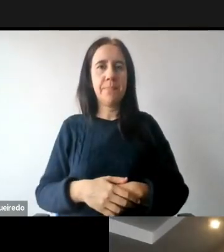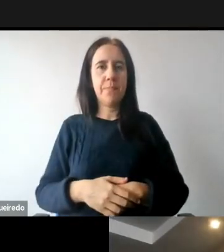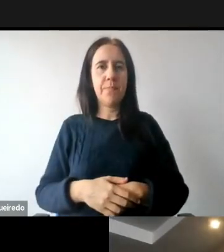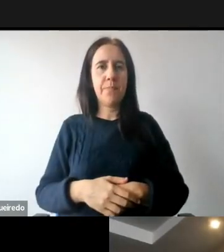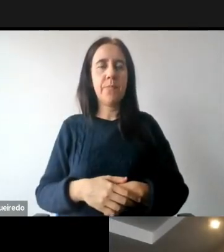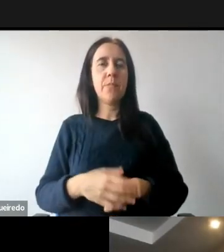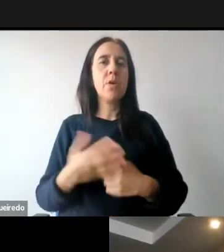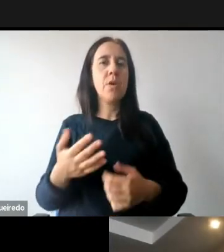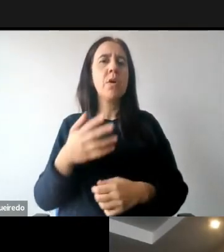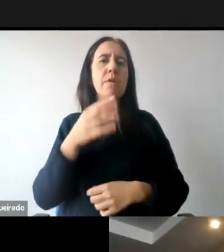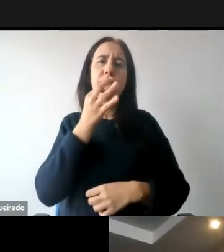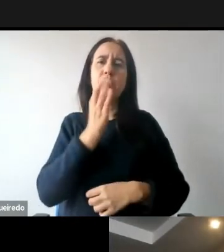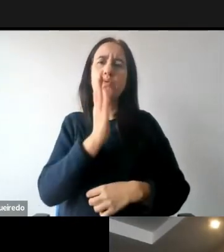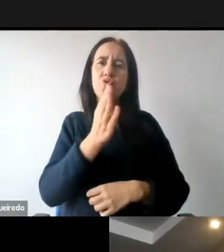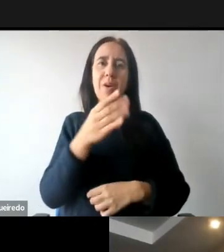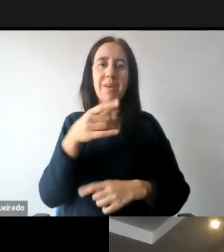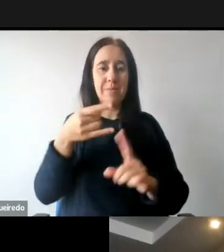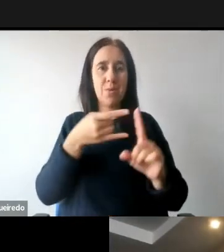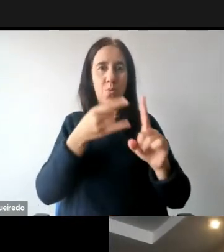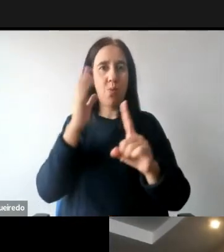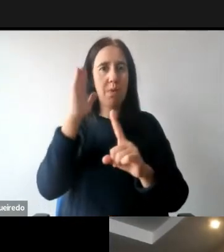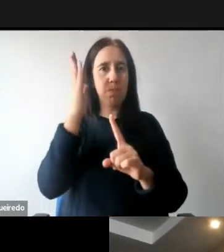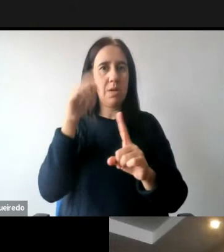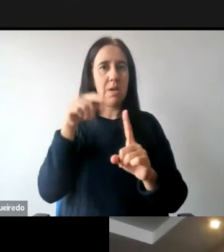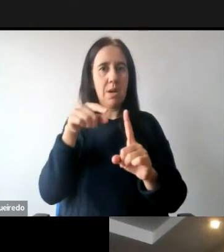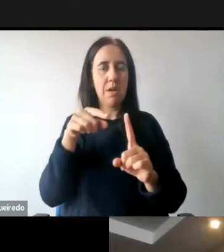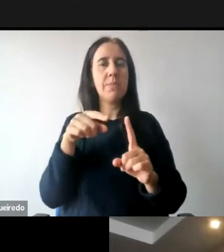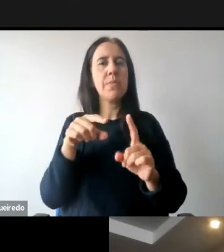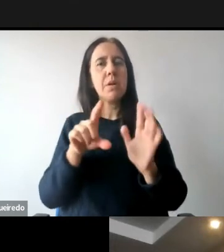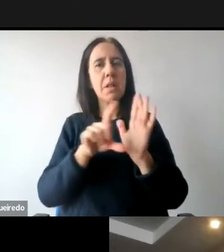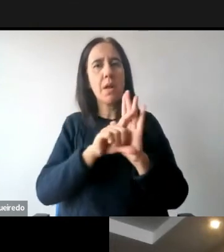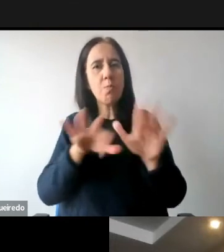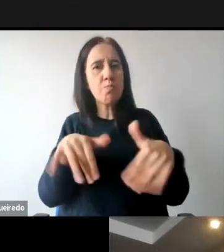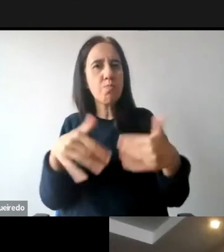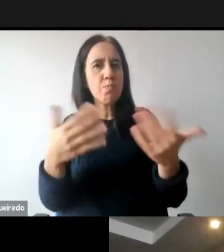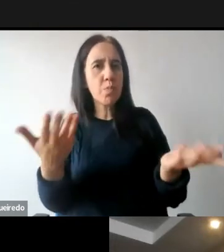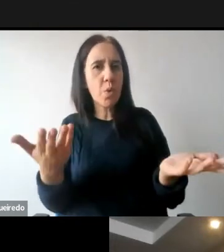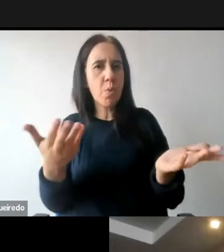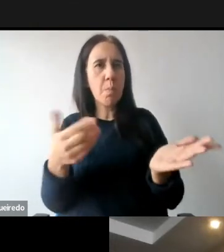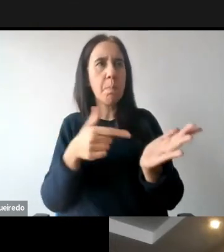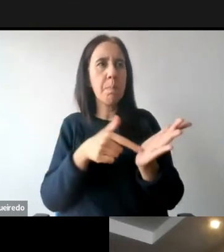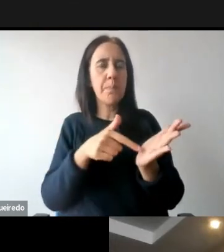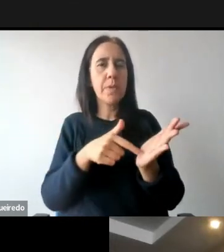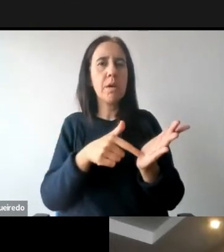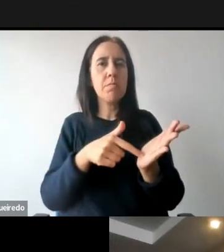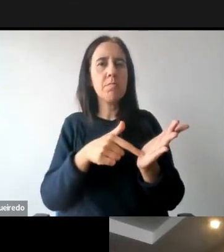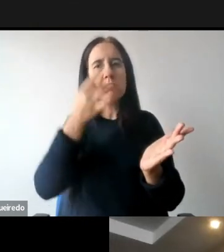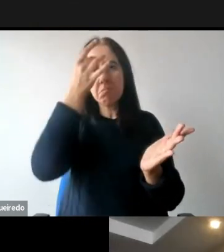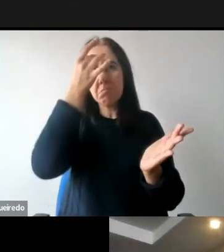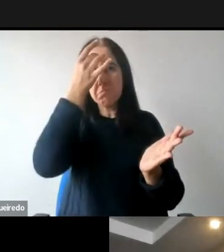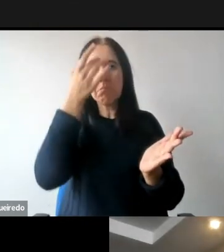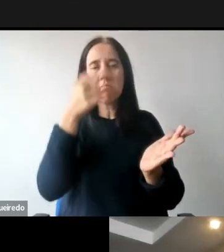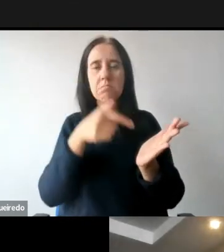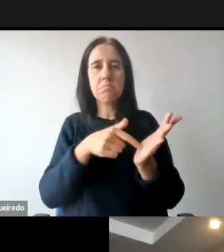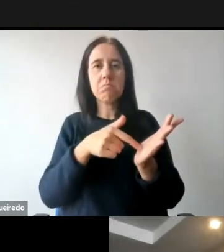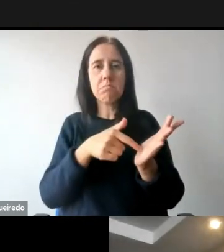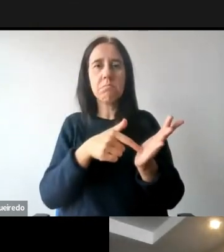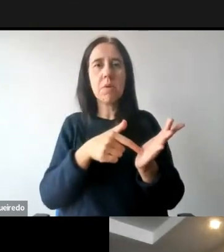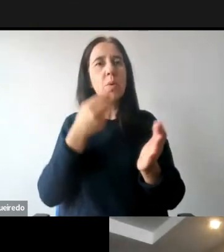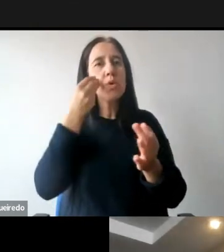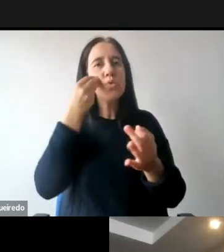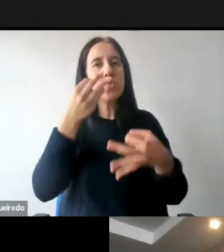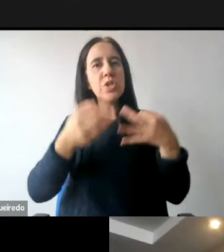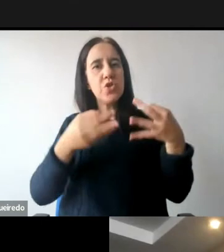Já se falou nestes webinars do princípio da legalidade, ou do seu entendimento como princípio da